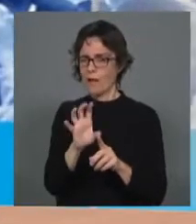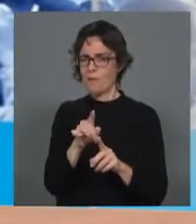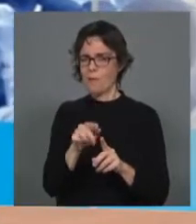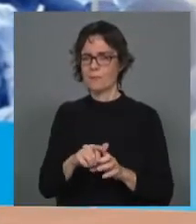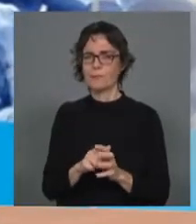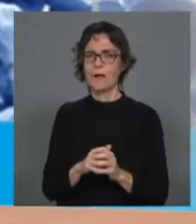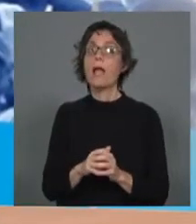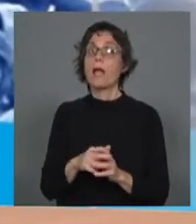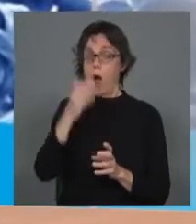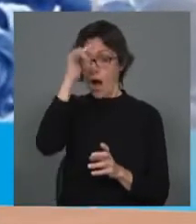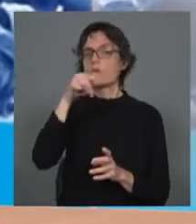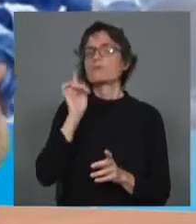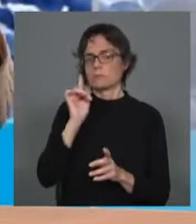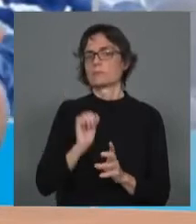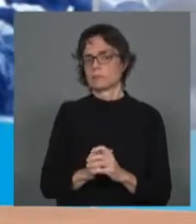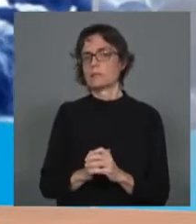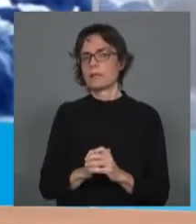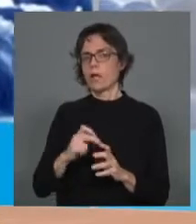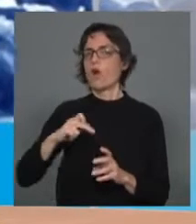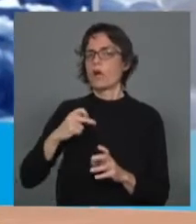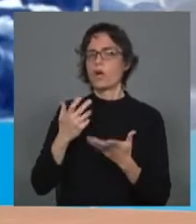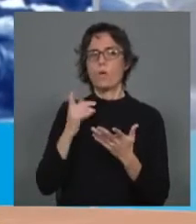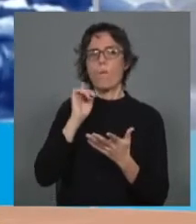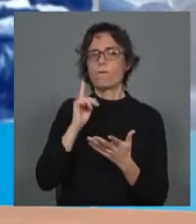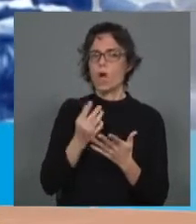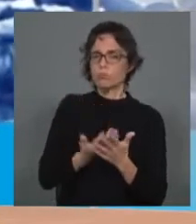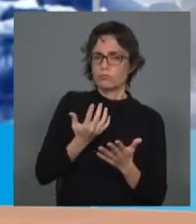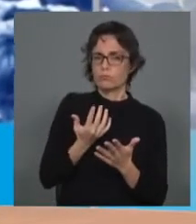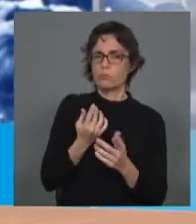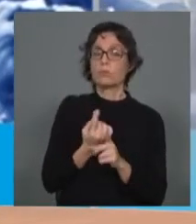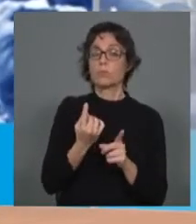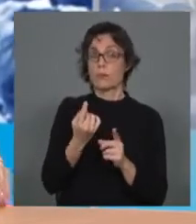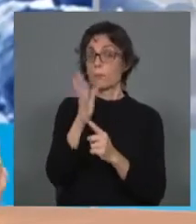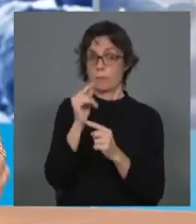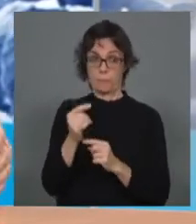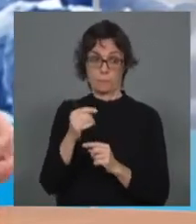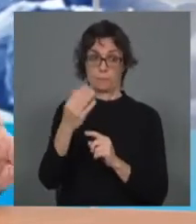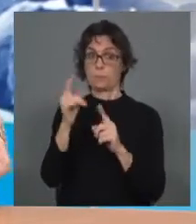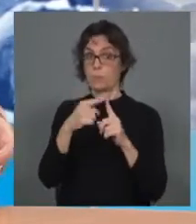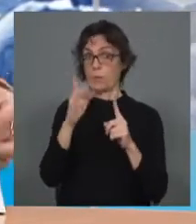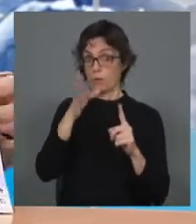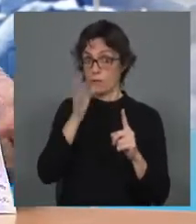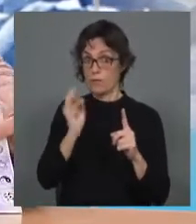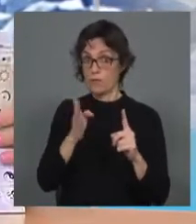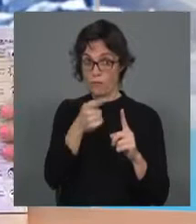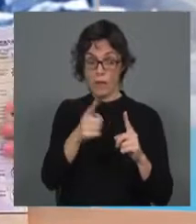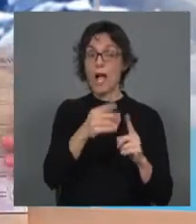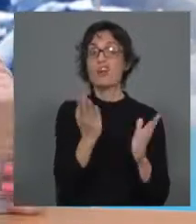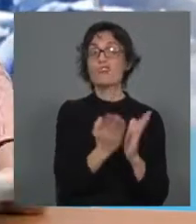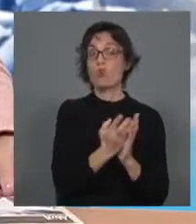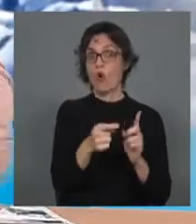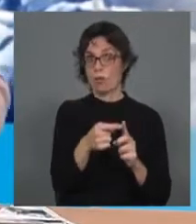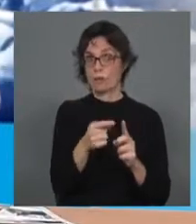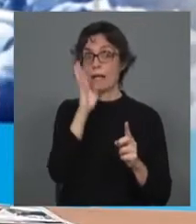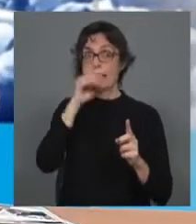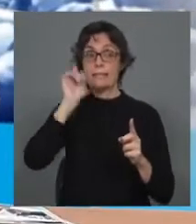extremamente valoroso. A começar por o seu uso, na possibilidade de uso nas escolas. Como disse, as escolas aprendendo a